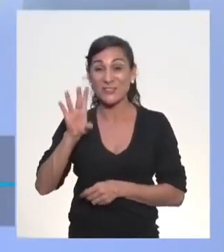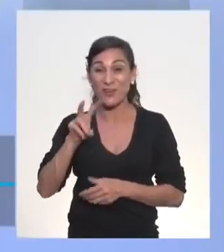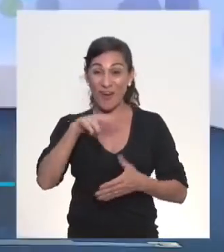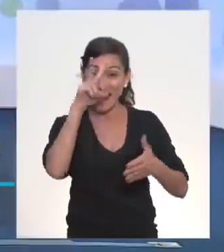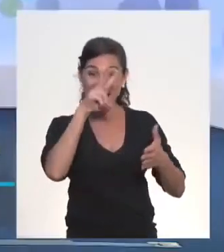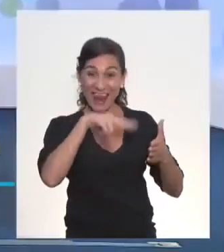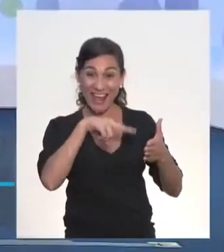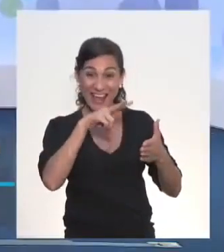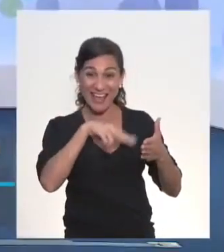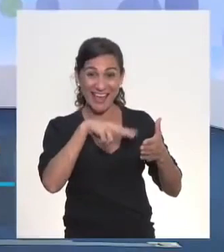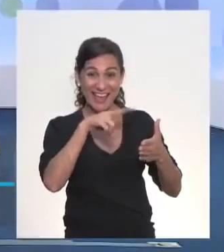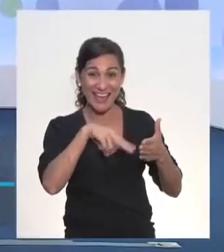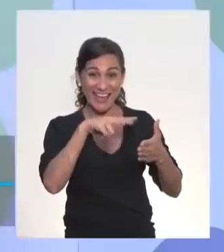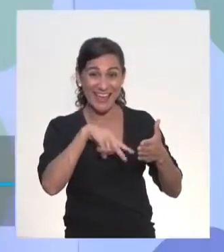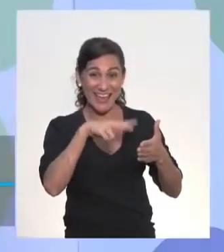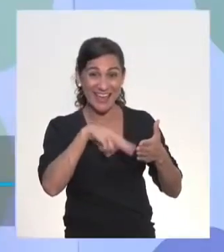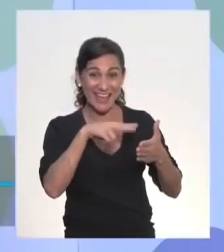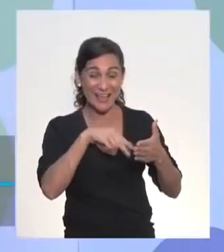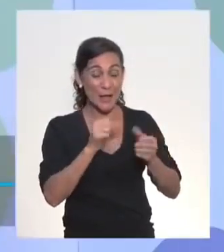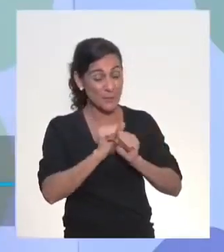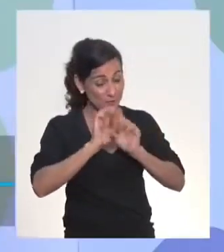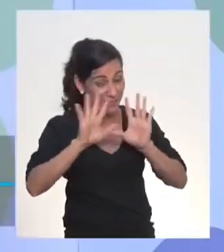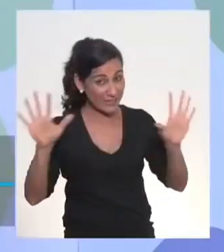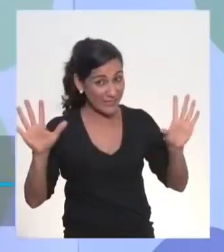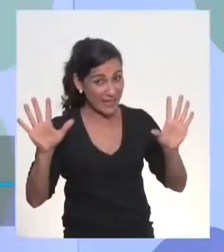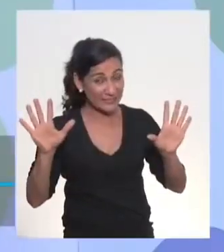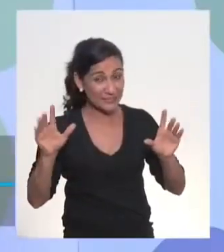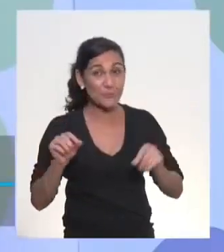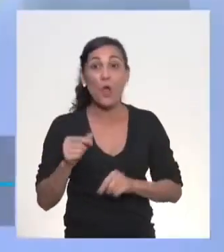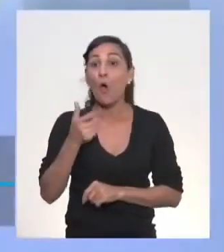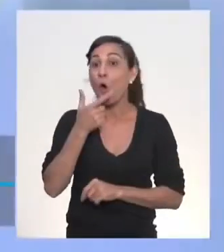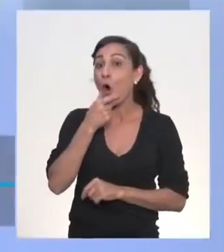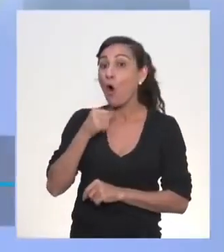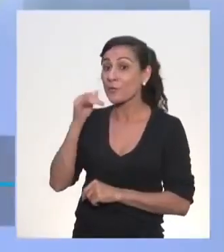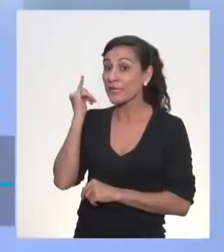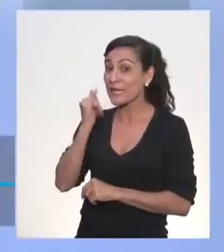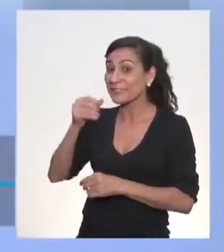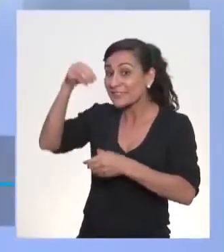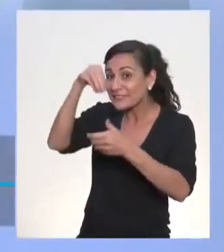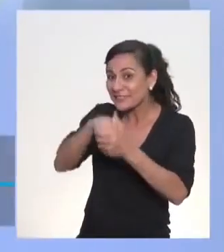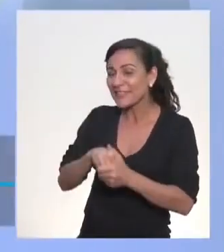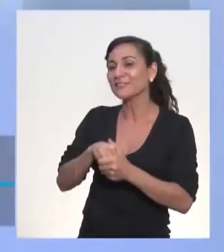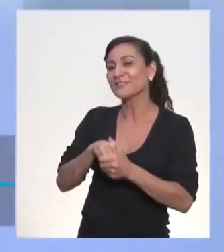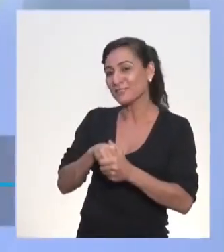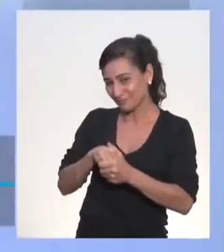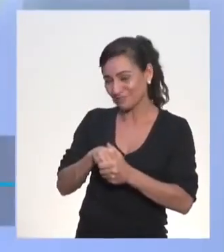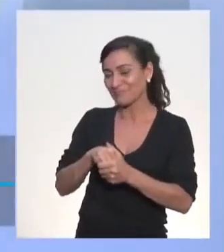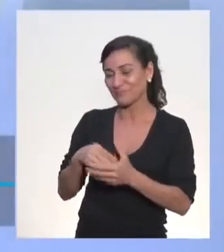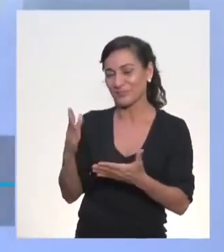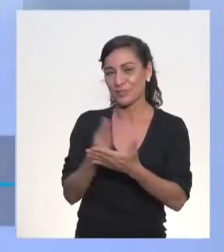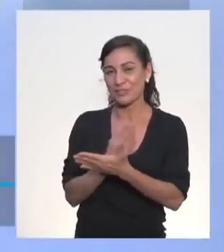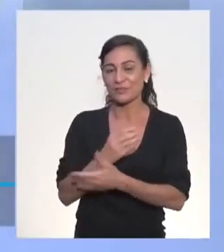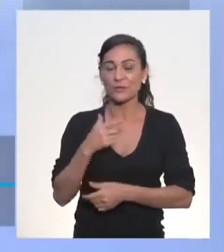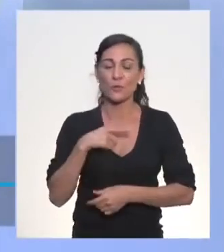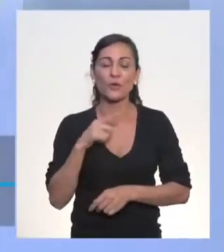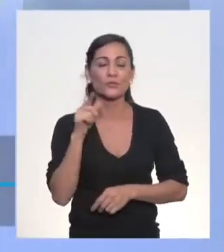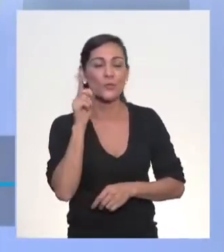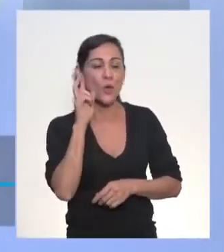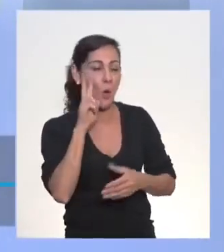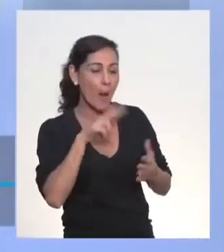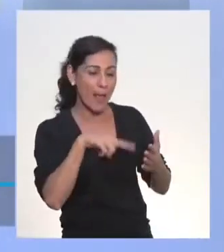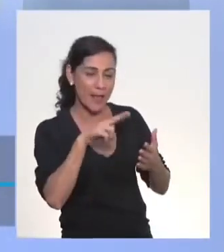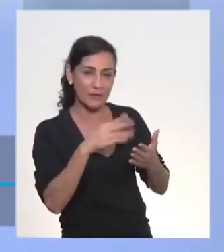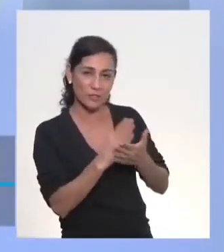a leitora. Para ficar bem claro. O narrador está dentro do livro. Do livro. Olha, quando eu leio uma história para alguém,